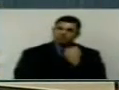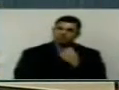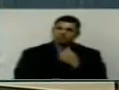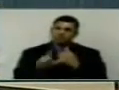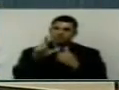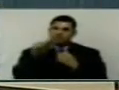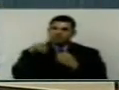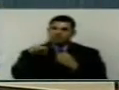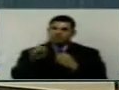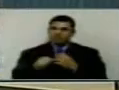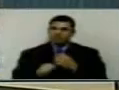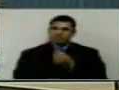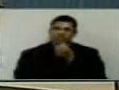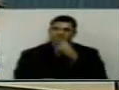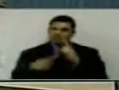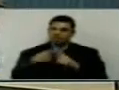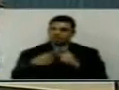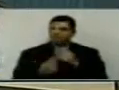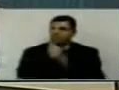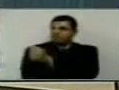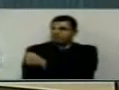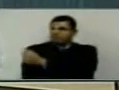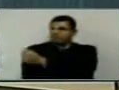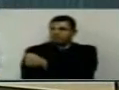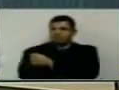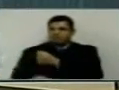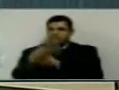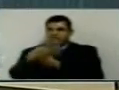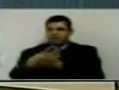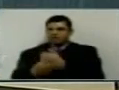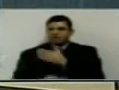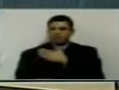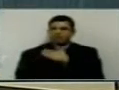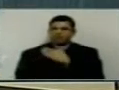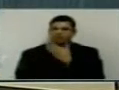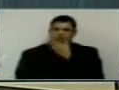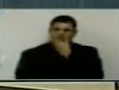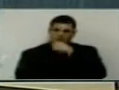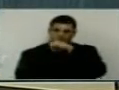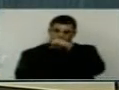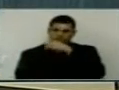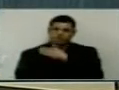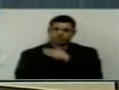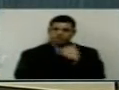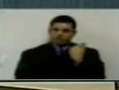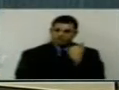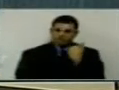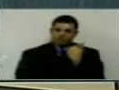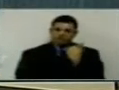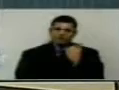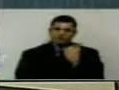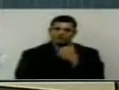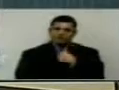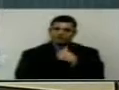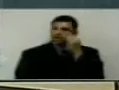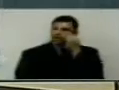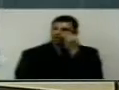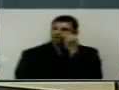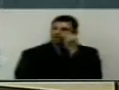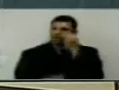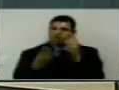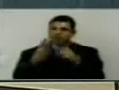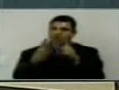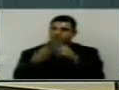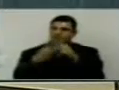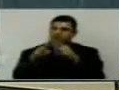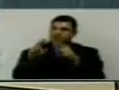La Salle, porque eu era aluno da 4ª série quando meu pai faleceu. Eu vi meus 3